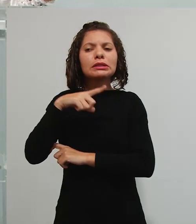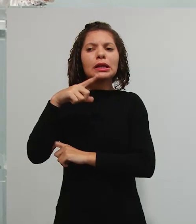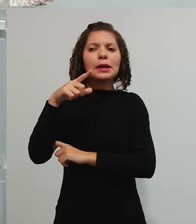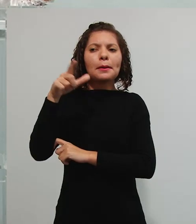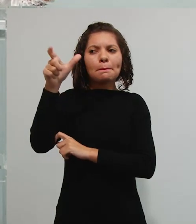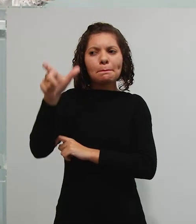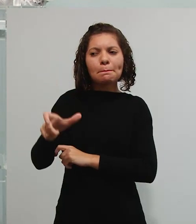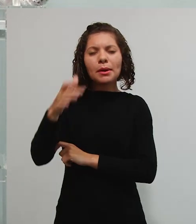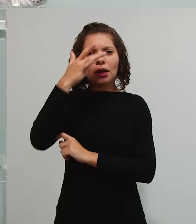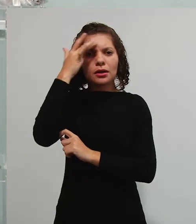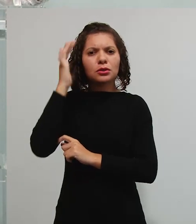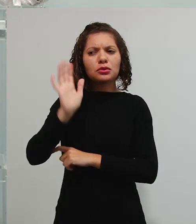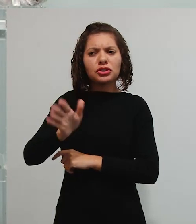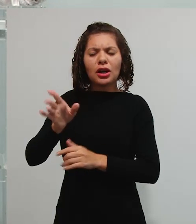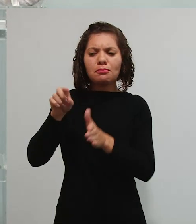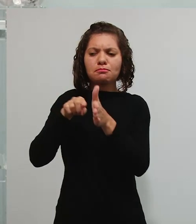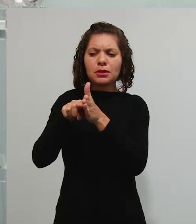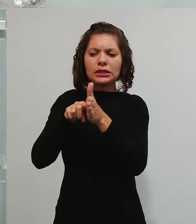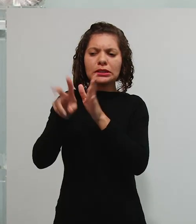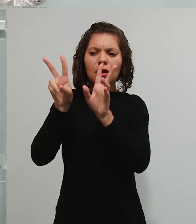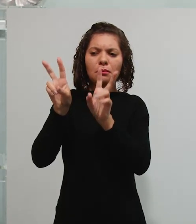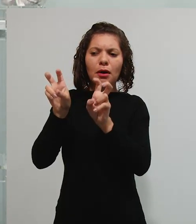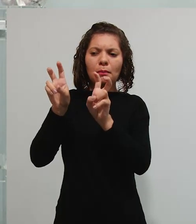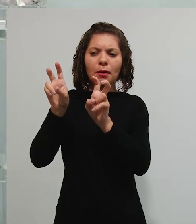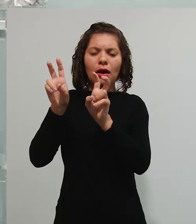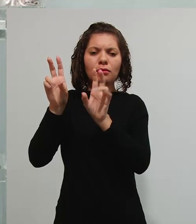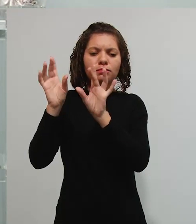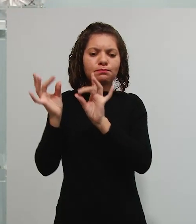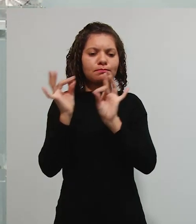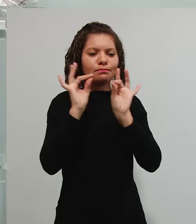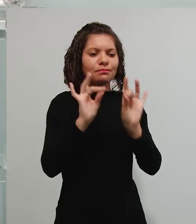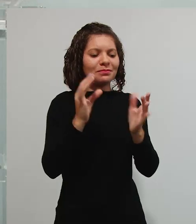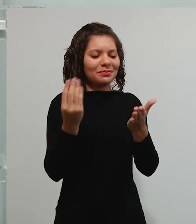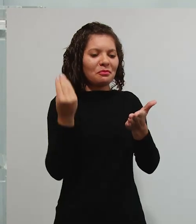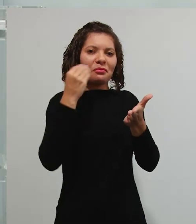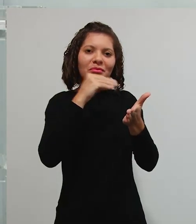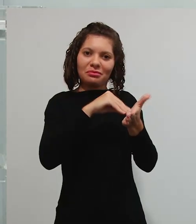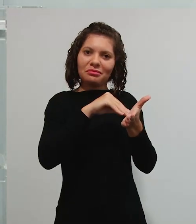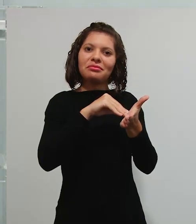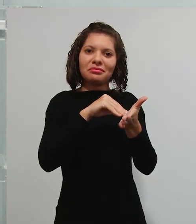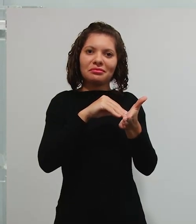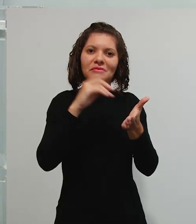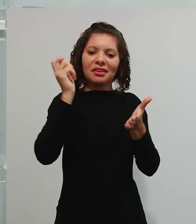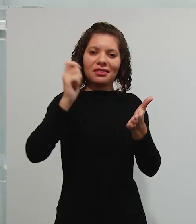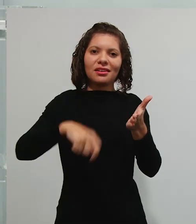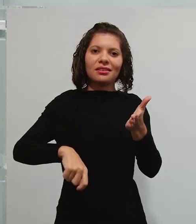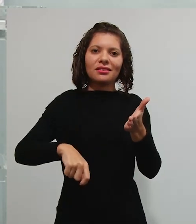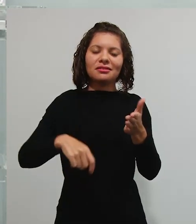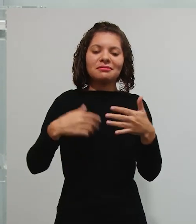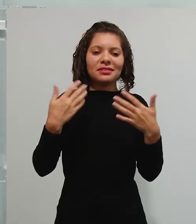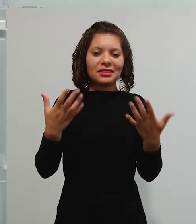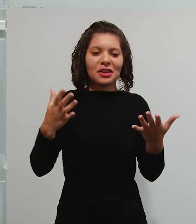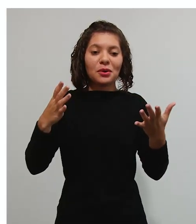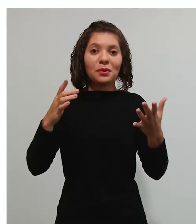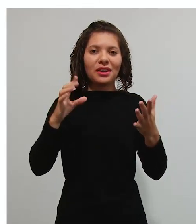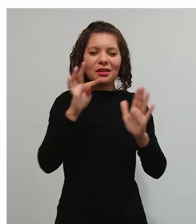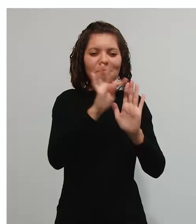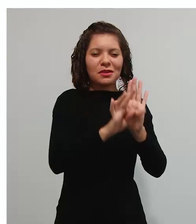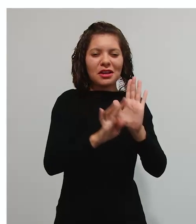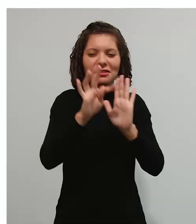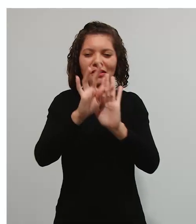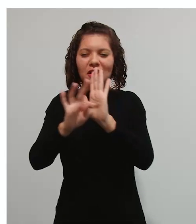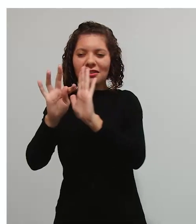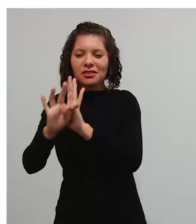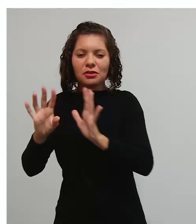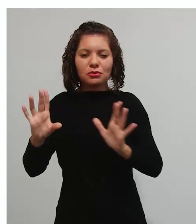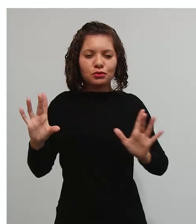parecidas, trago esses autores em forma de citação direta ou indireta, para dentro do meu texto. Então, veja, eu estou fazendo um